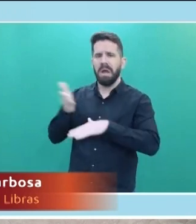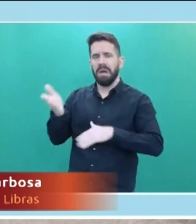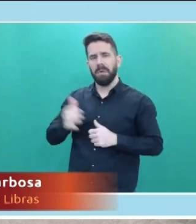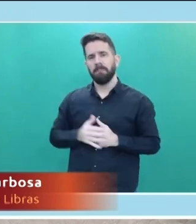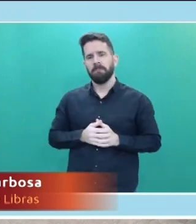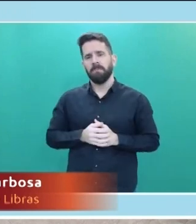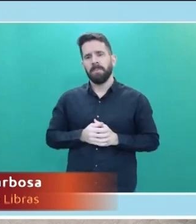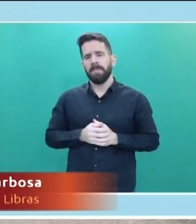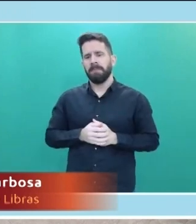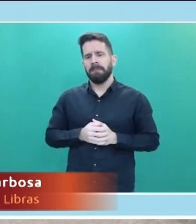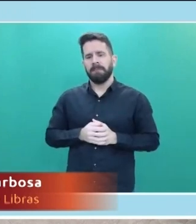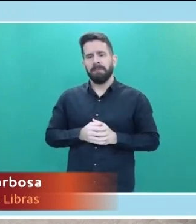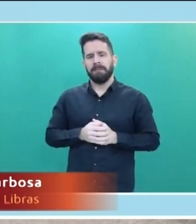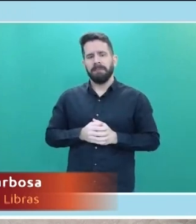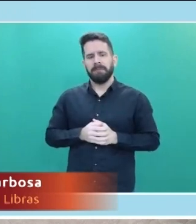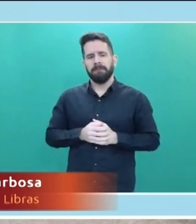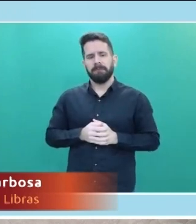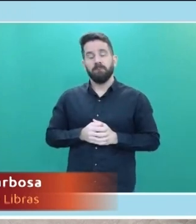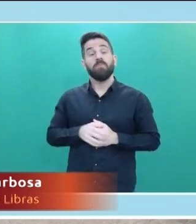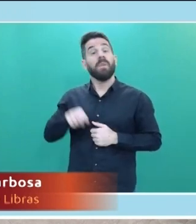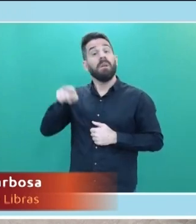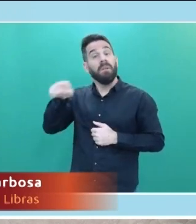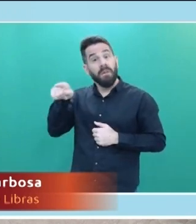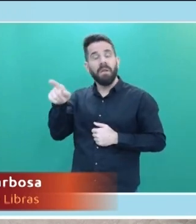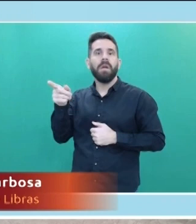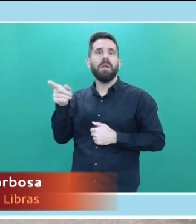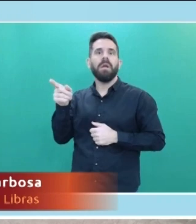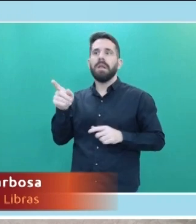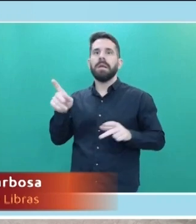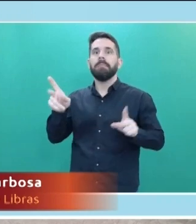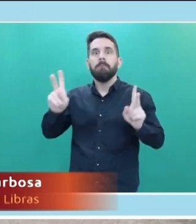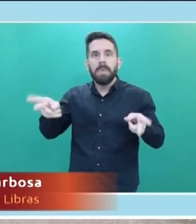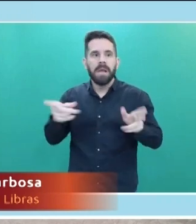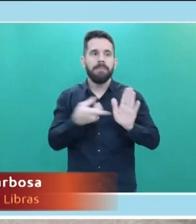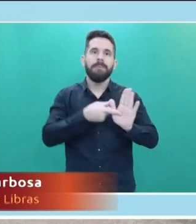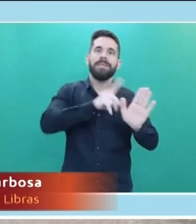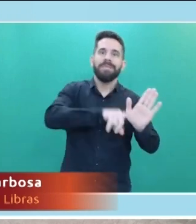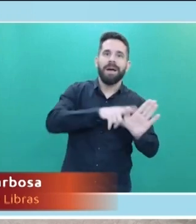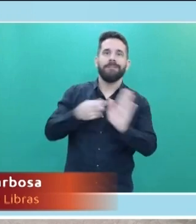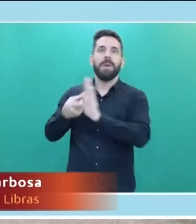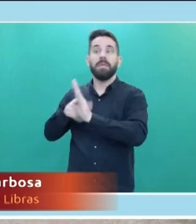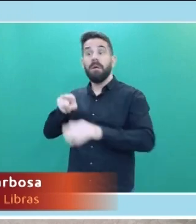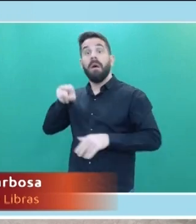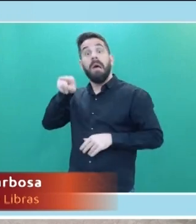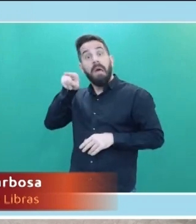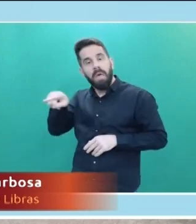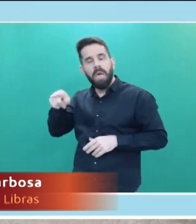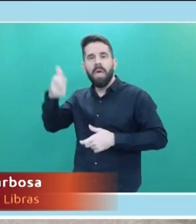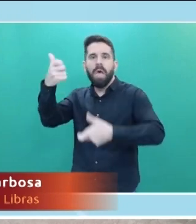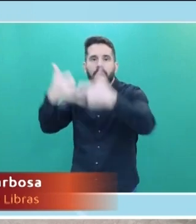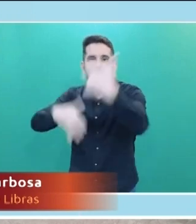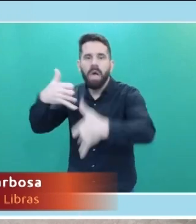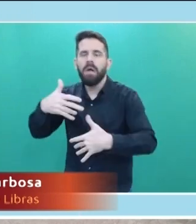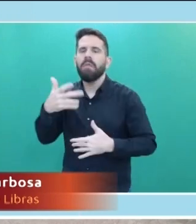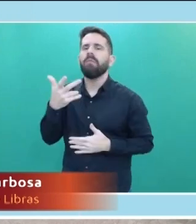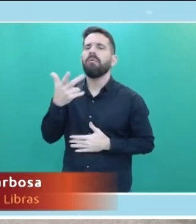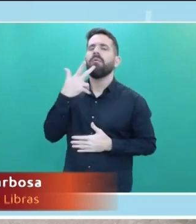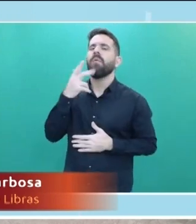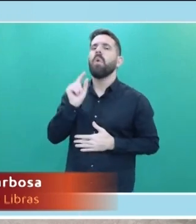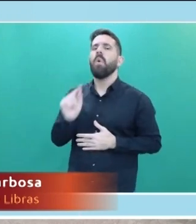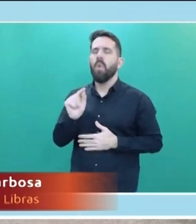Esse blogueiro, ele optou o uso dessa metáfora, Red Pill, para utilizar como uma forma de arma dentro do que eles chamam de